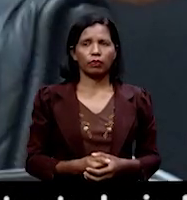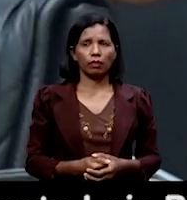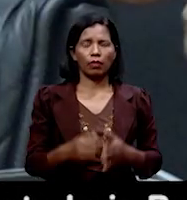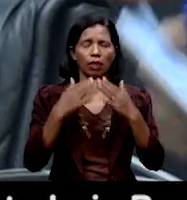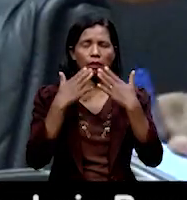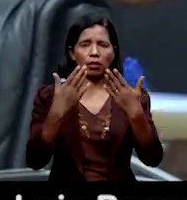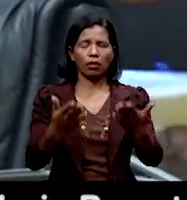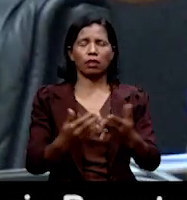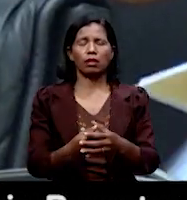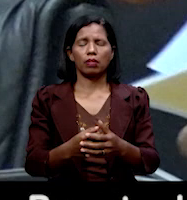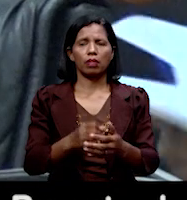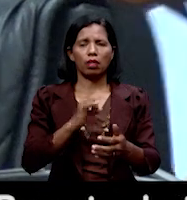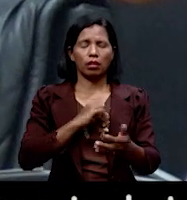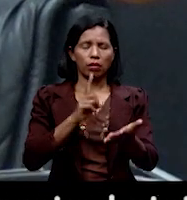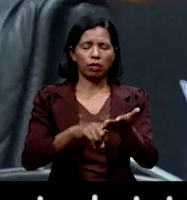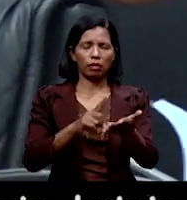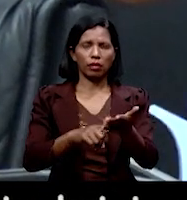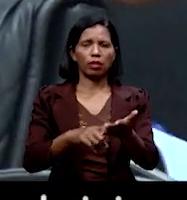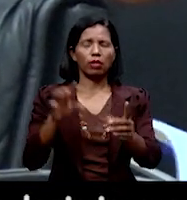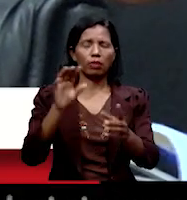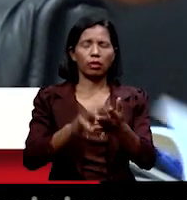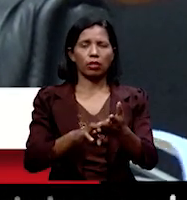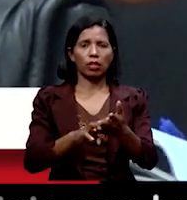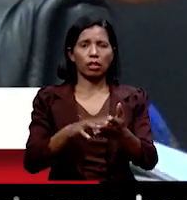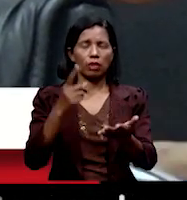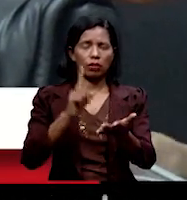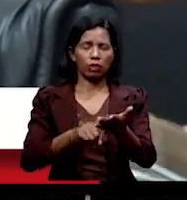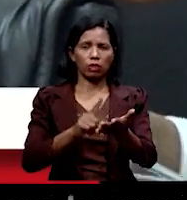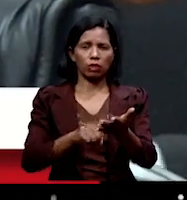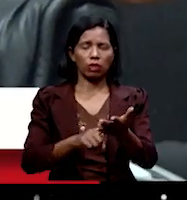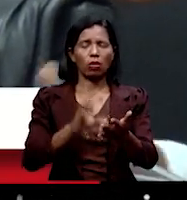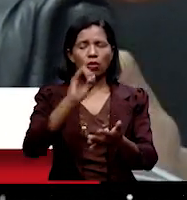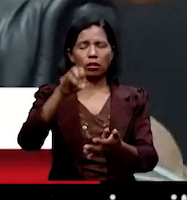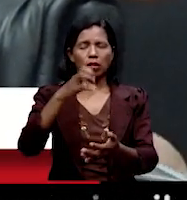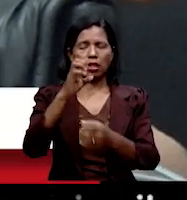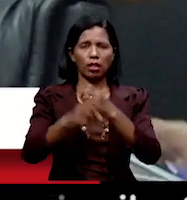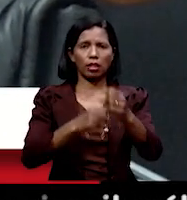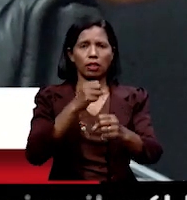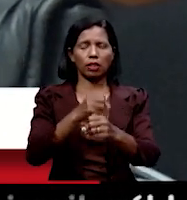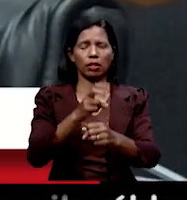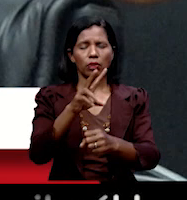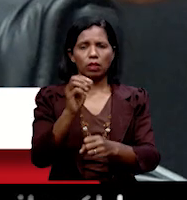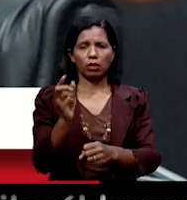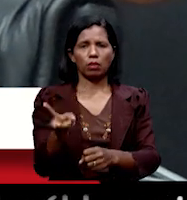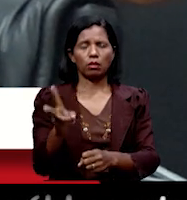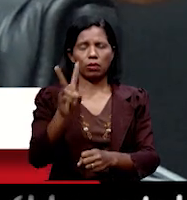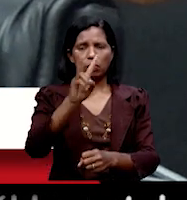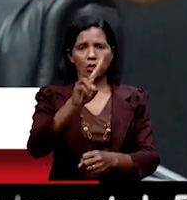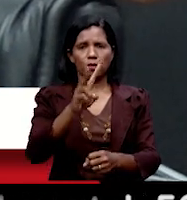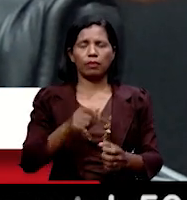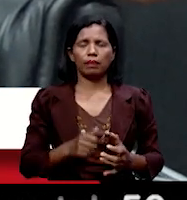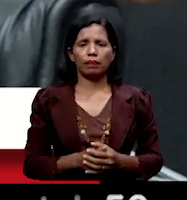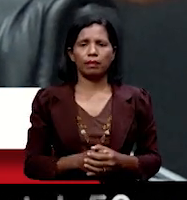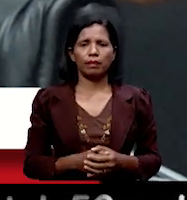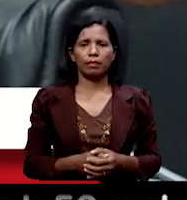que hoje encerramos o debate com a votação final global do Orçamento Geral do Estado para o ano fiscal de